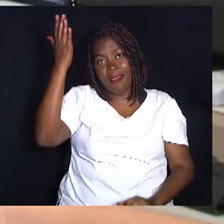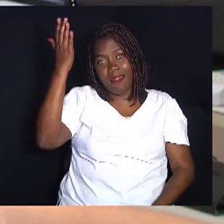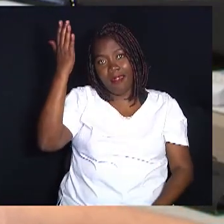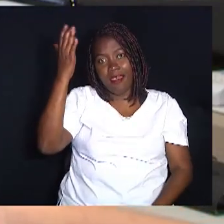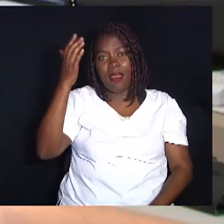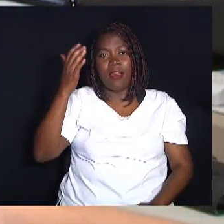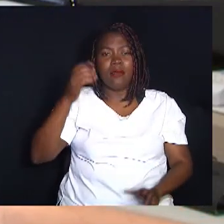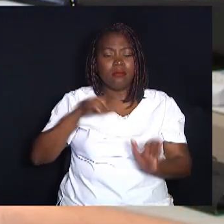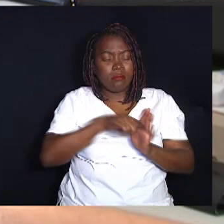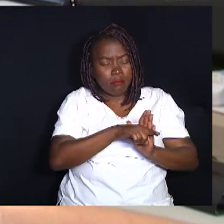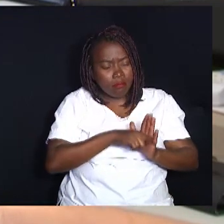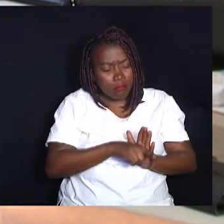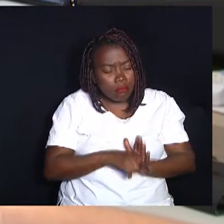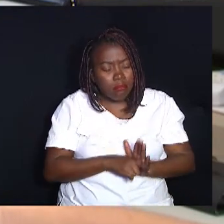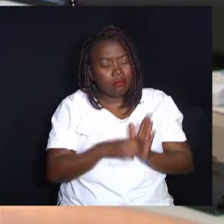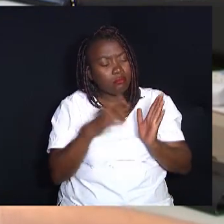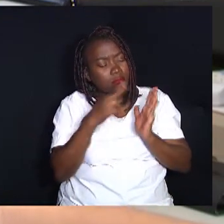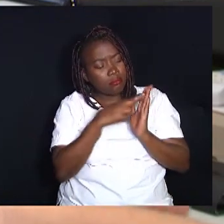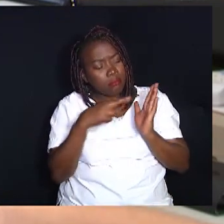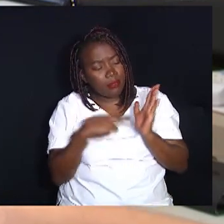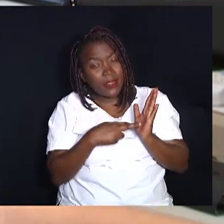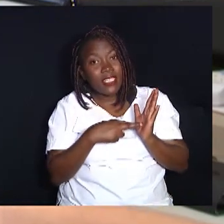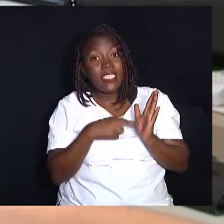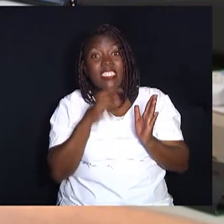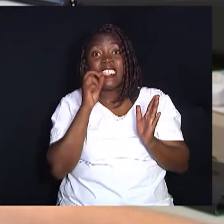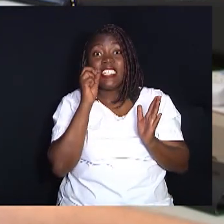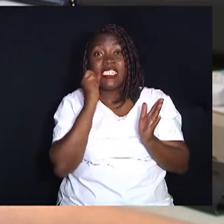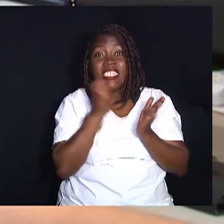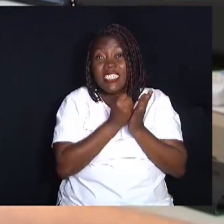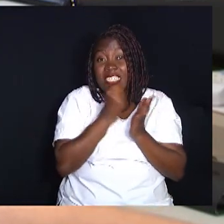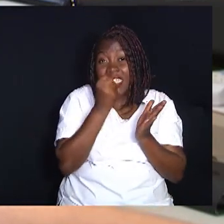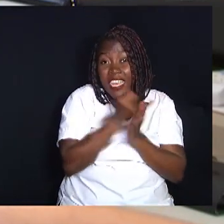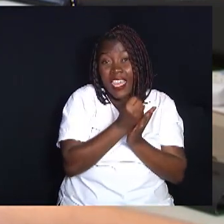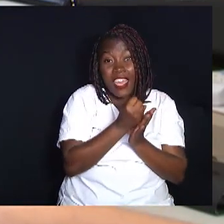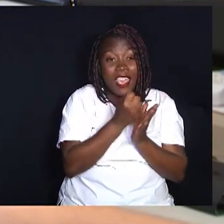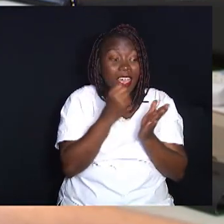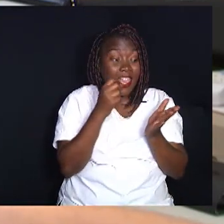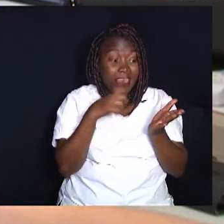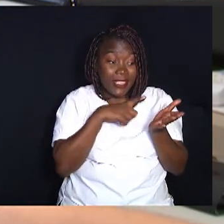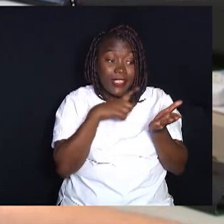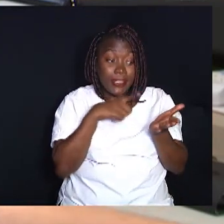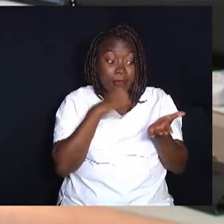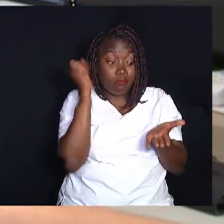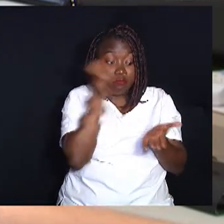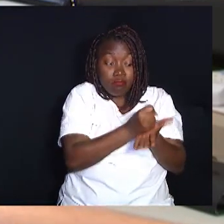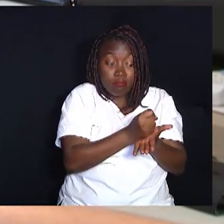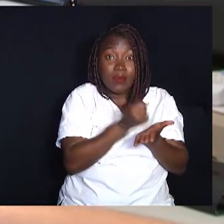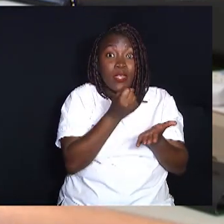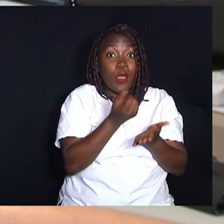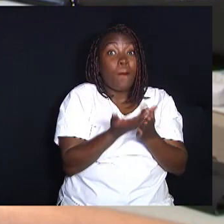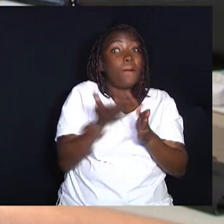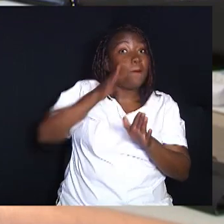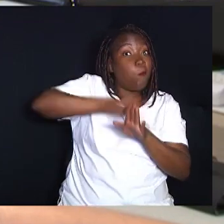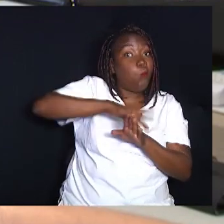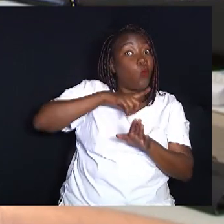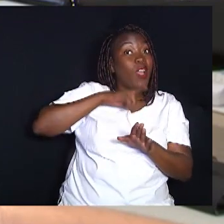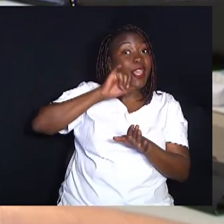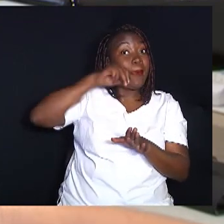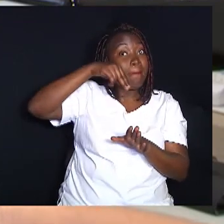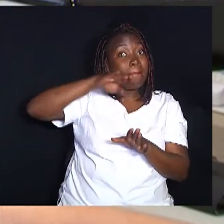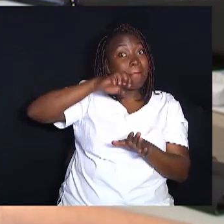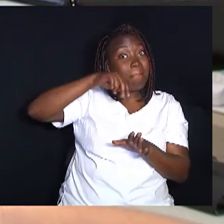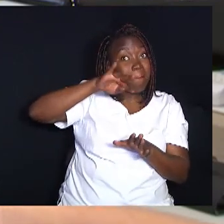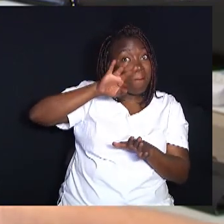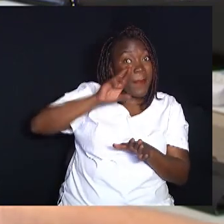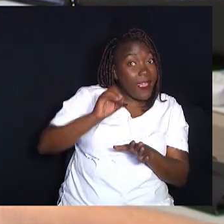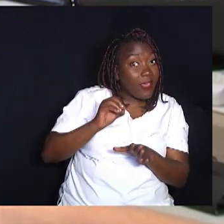Analisar a regulamentação, se realmente existe aquele selo, se a Inmetro está por trás daquela autorização, que tipo